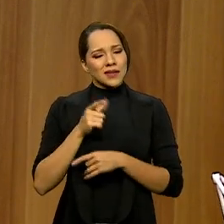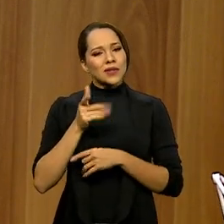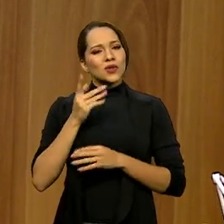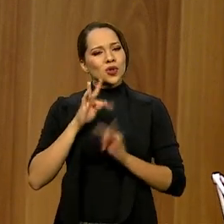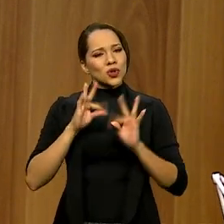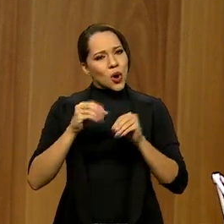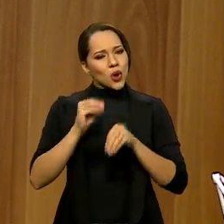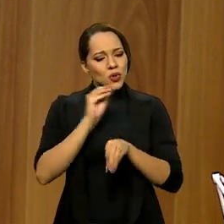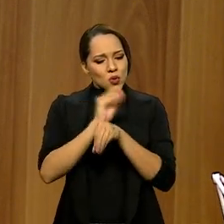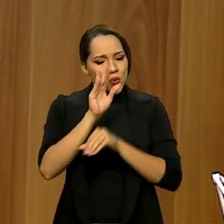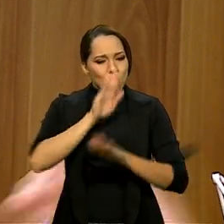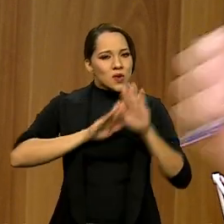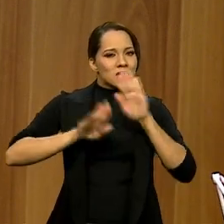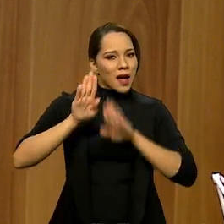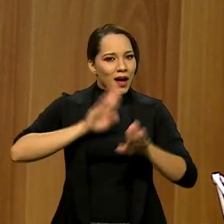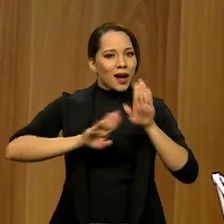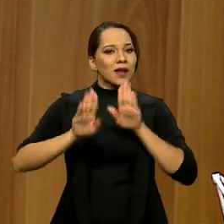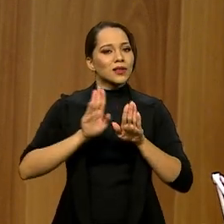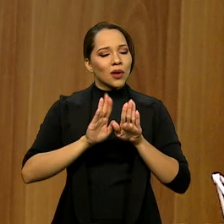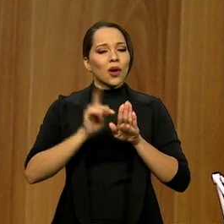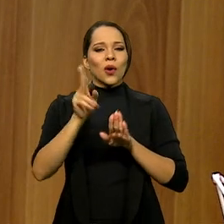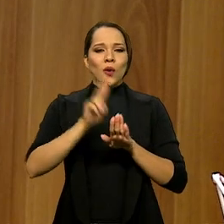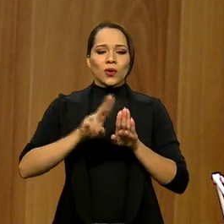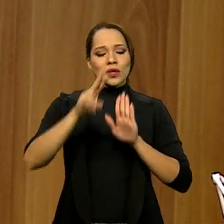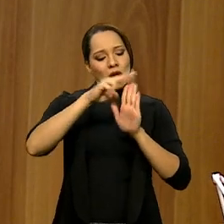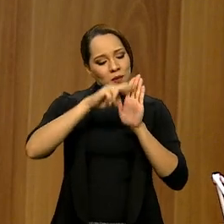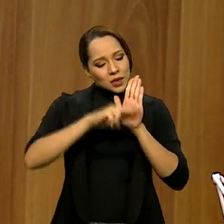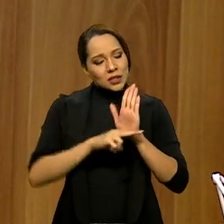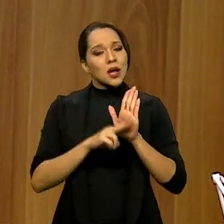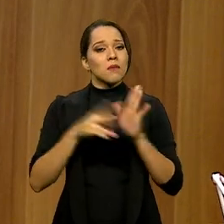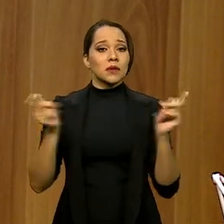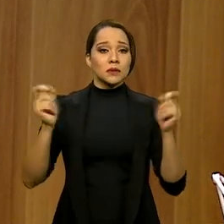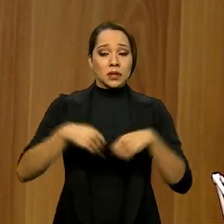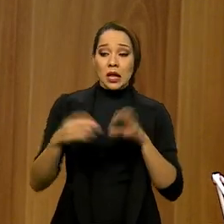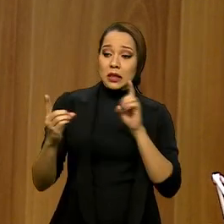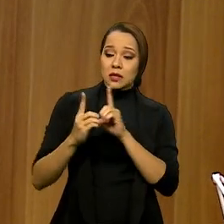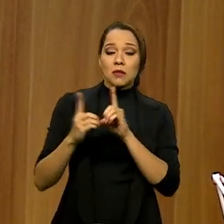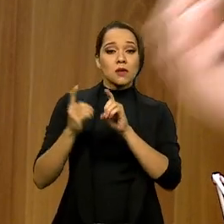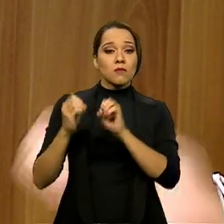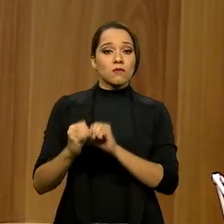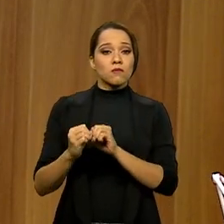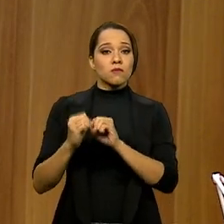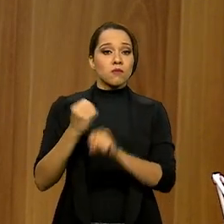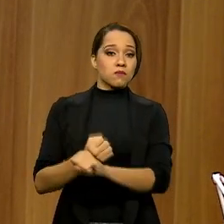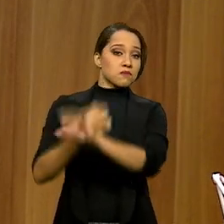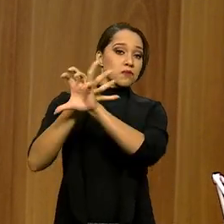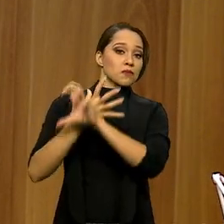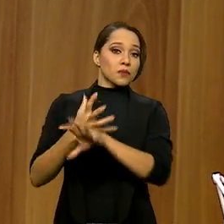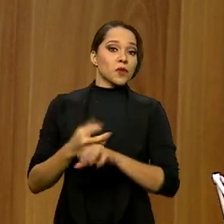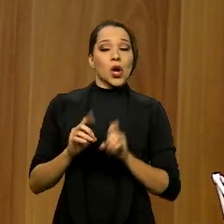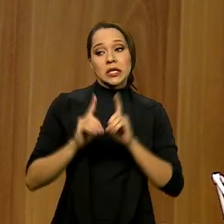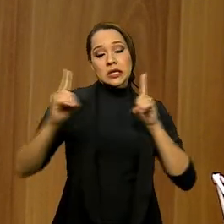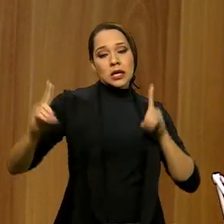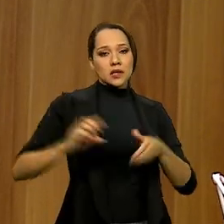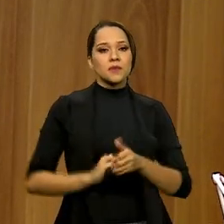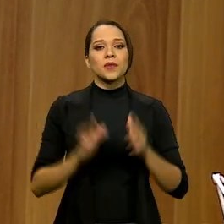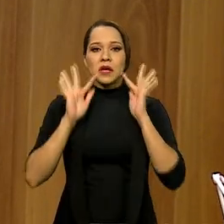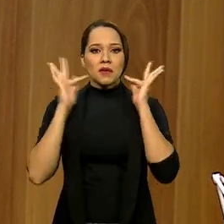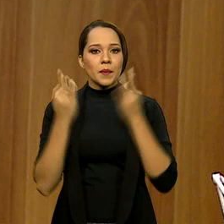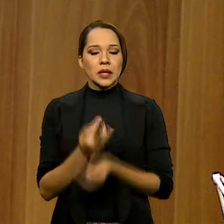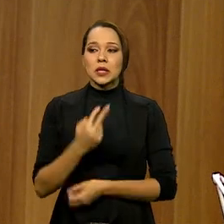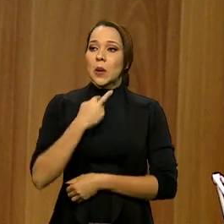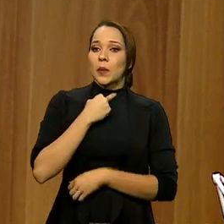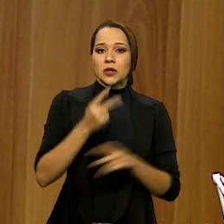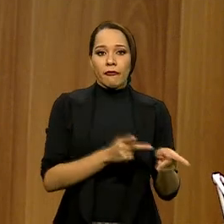né, de tratar disso através das regulamentações, possibilitando atendimentos remotos, né? Então, as famílias que não podiam